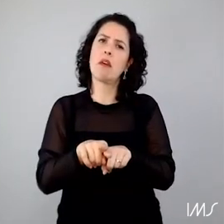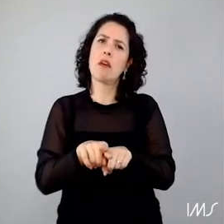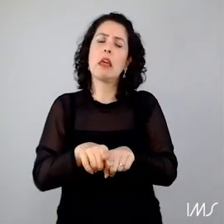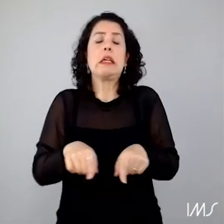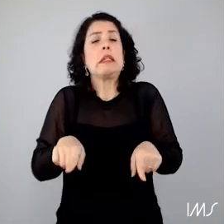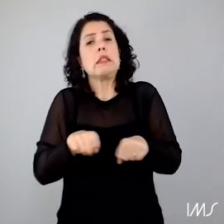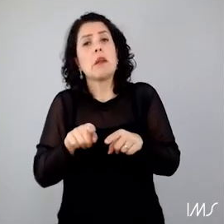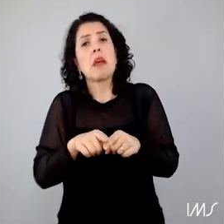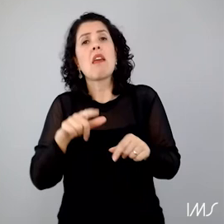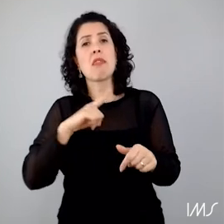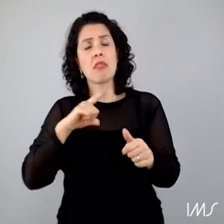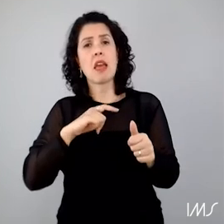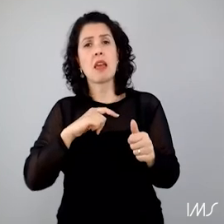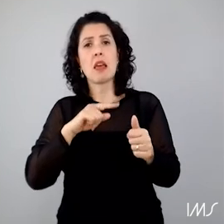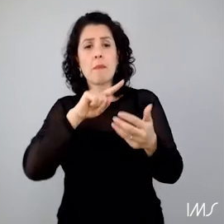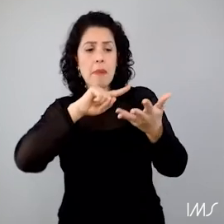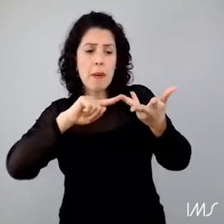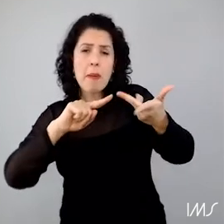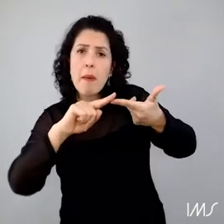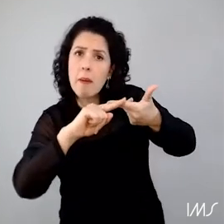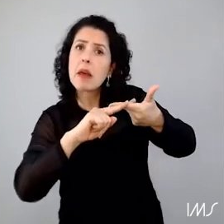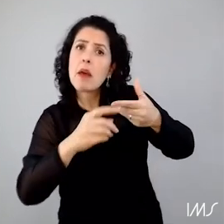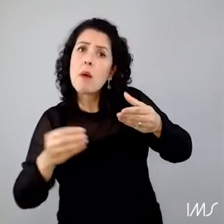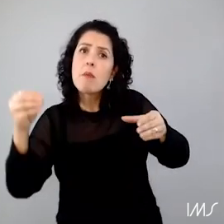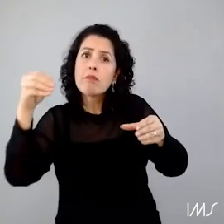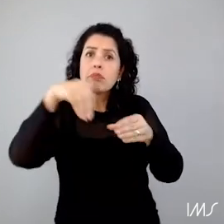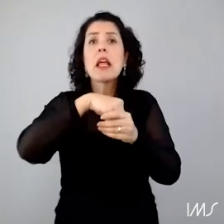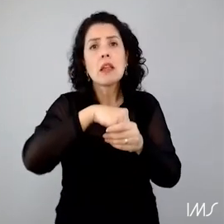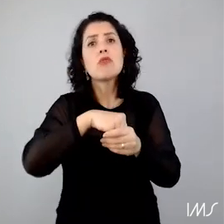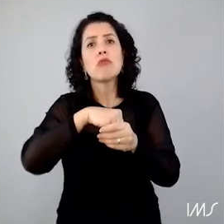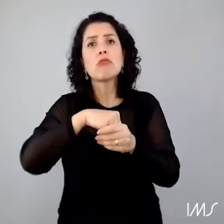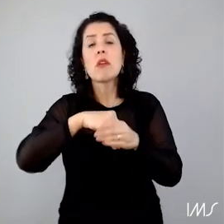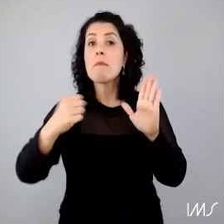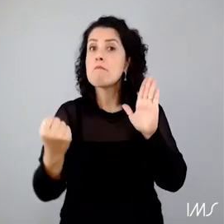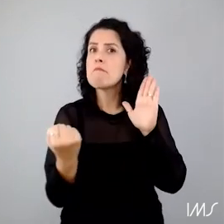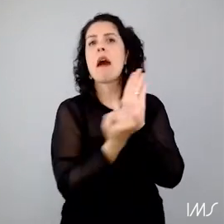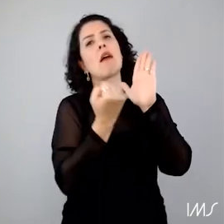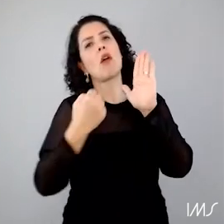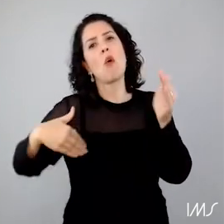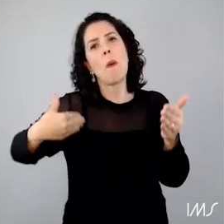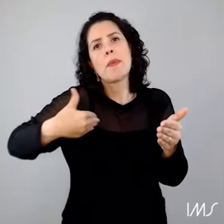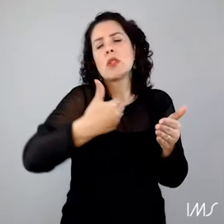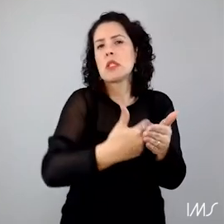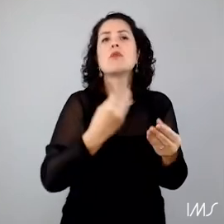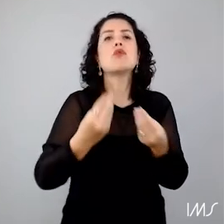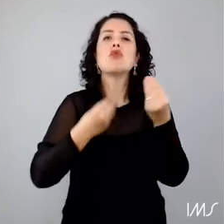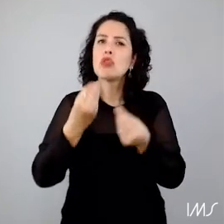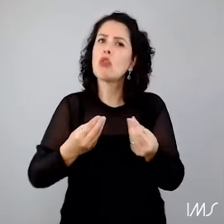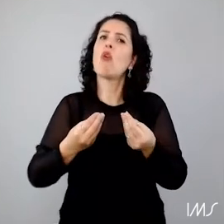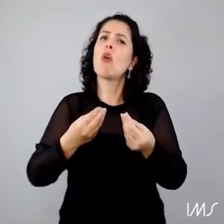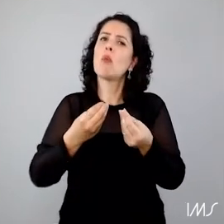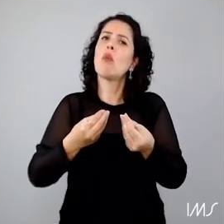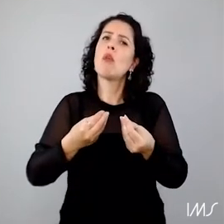marcantes no processo recente, né, de construção do conhecimento, da cultura. Enfim, eu acho que esse